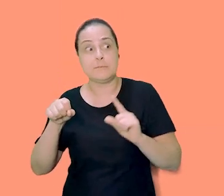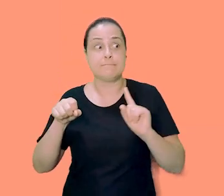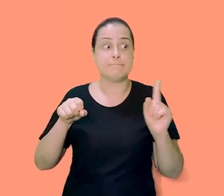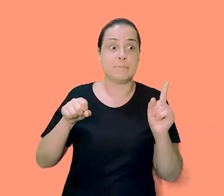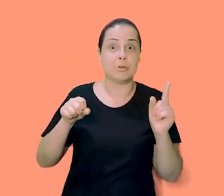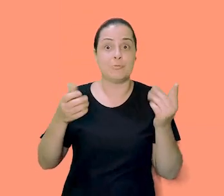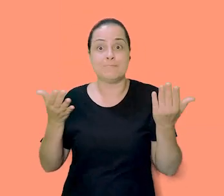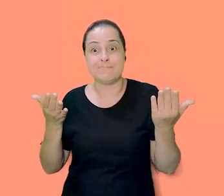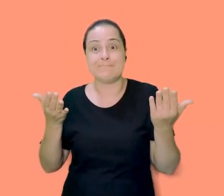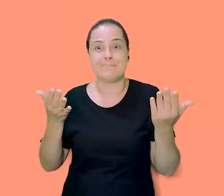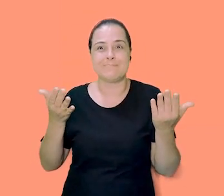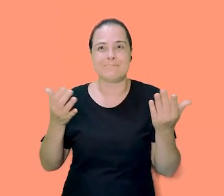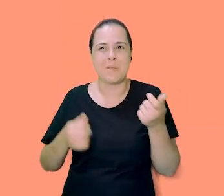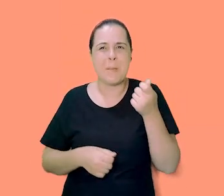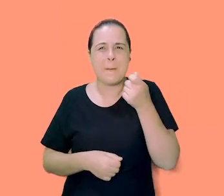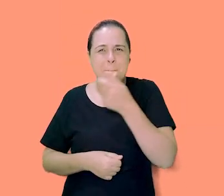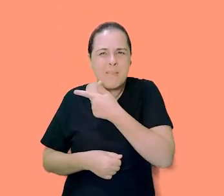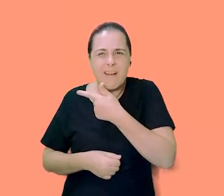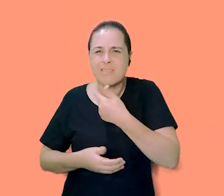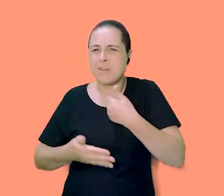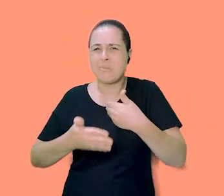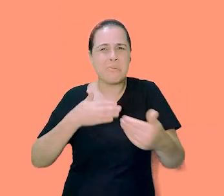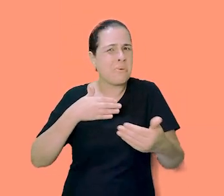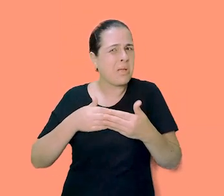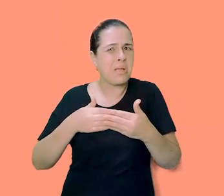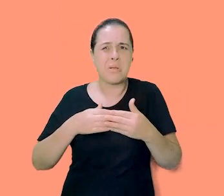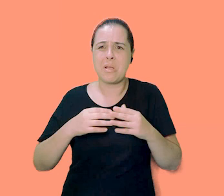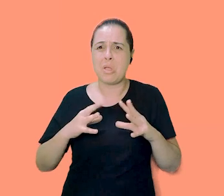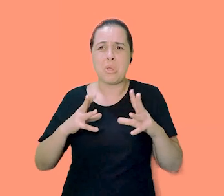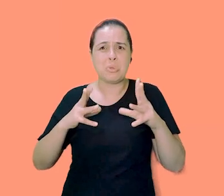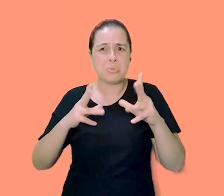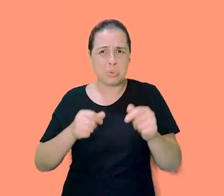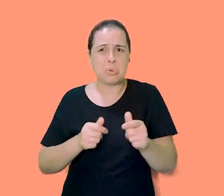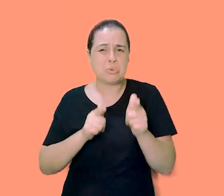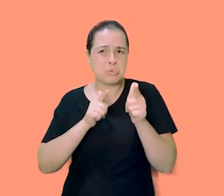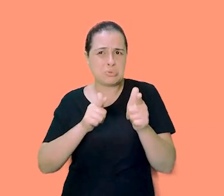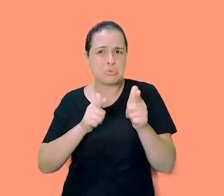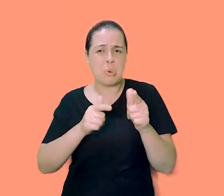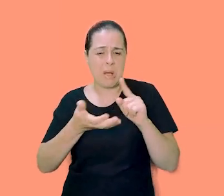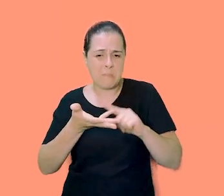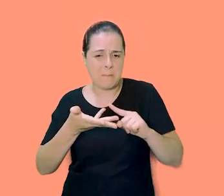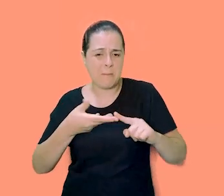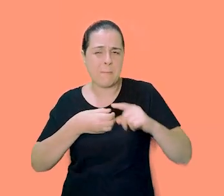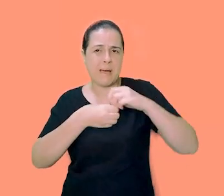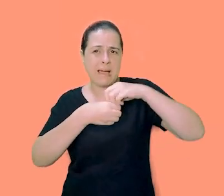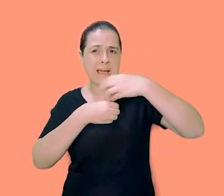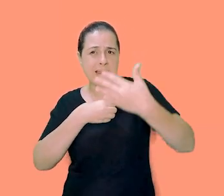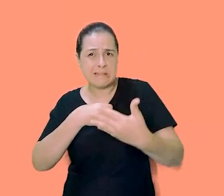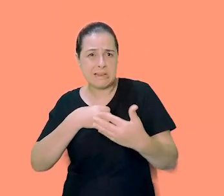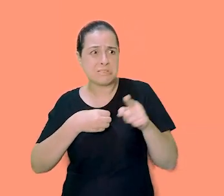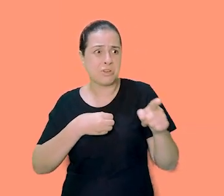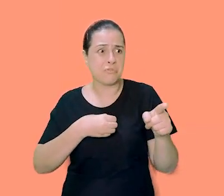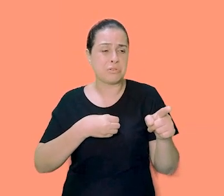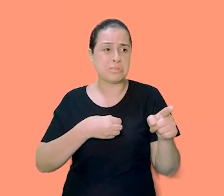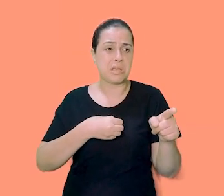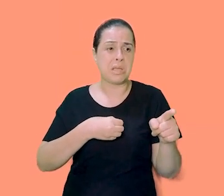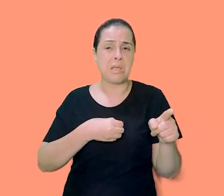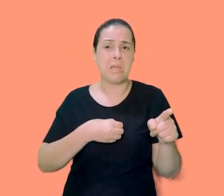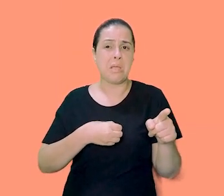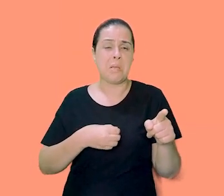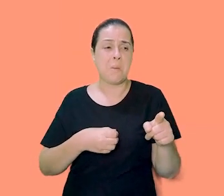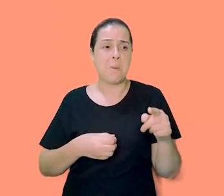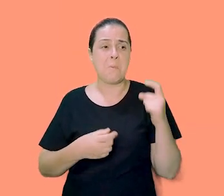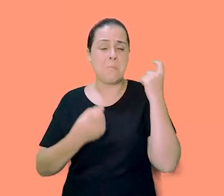né? Toda piadinha que lida com alguma característica nossa, estando bem resolvida ou não